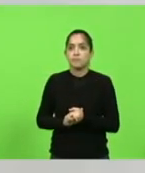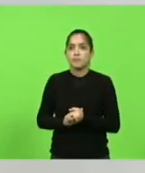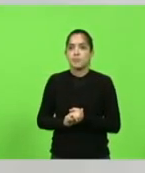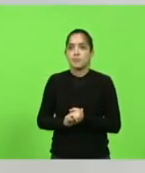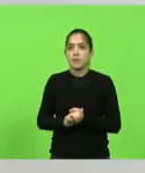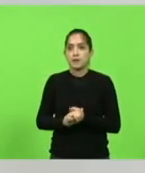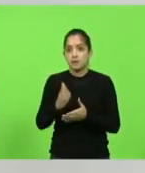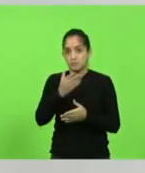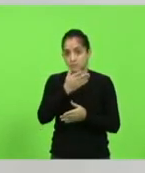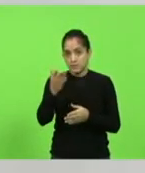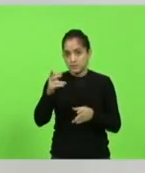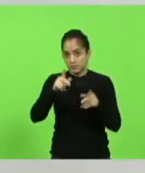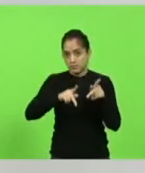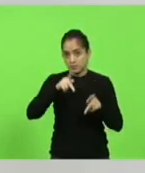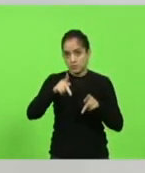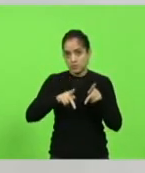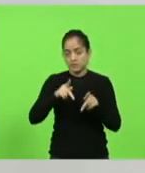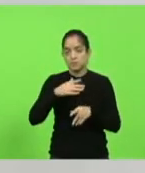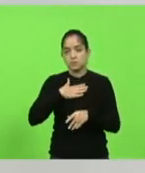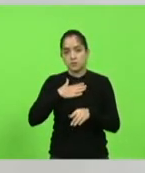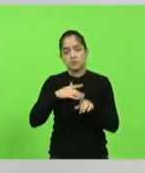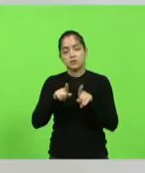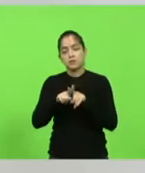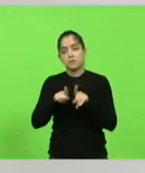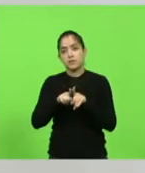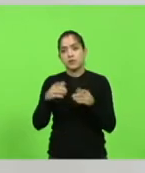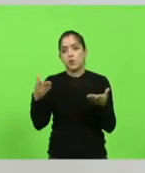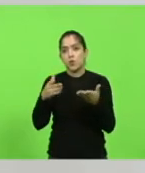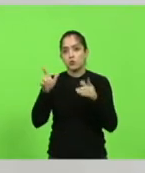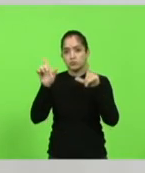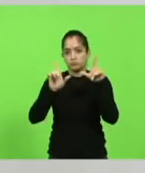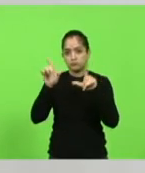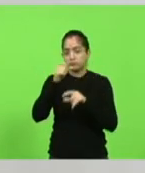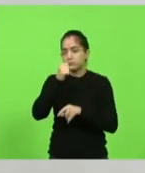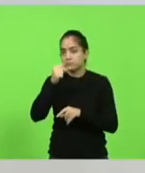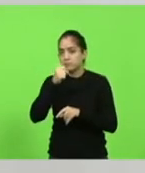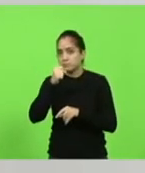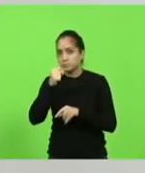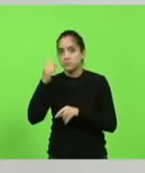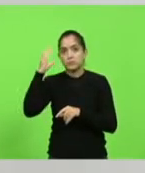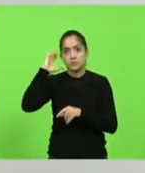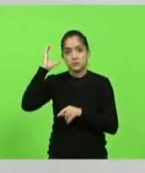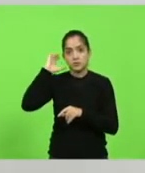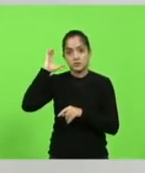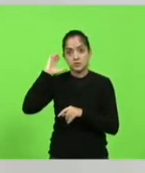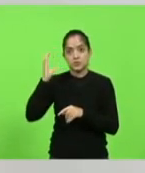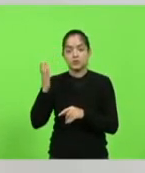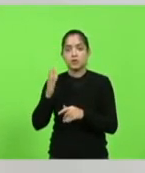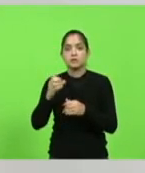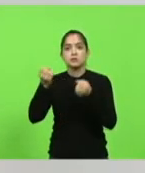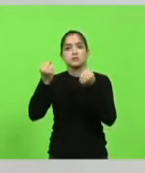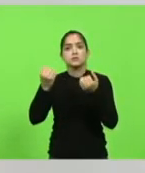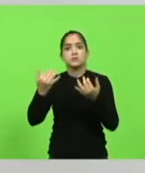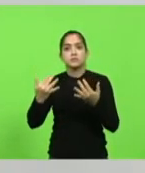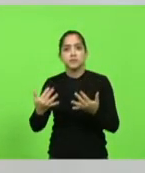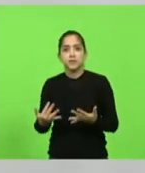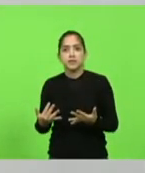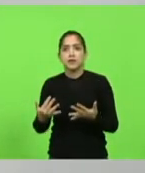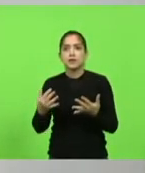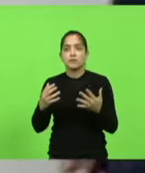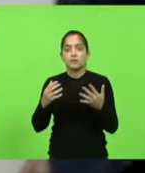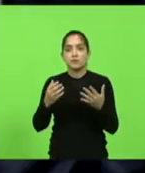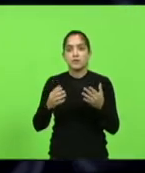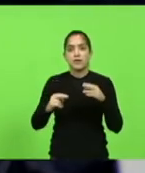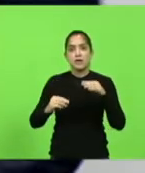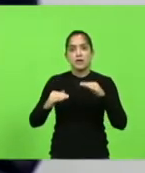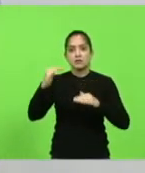Para os catarinenses e para mim, hoje eu dava entrevista a uma emissora de rádio e nós explicávamos essa questão da diferença